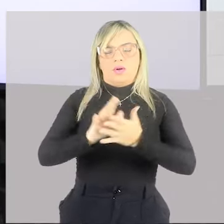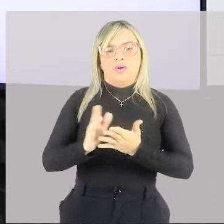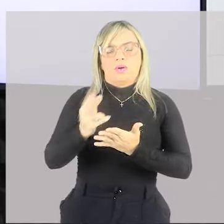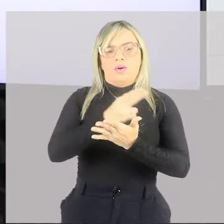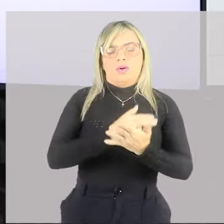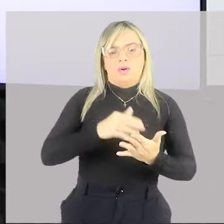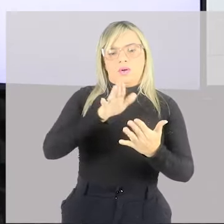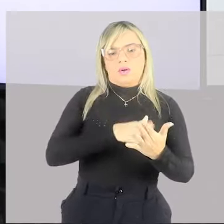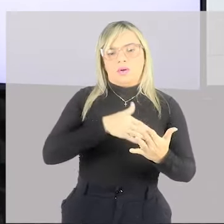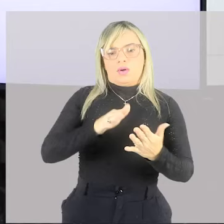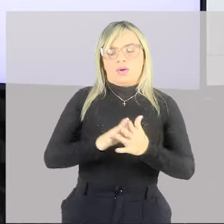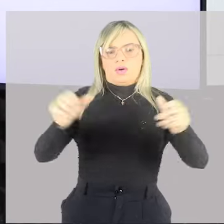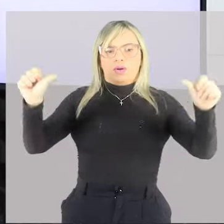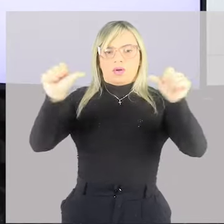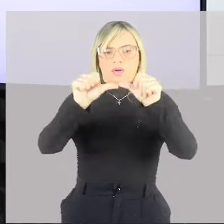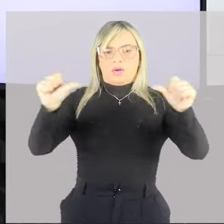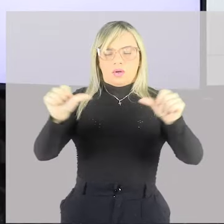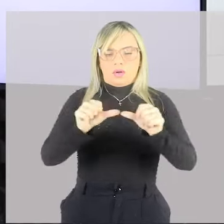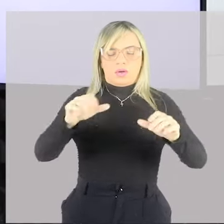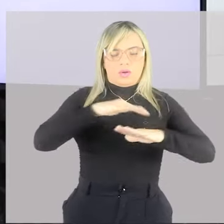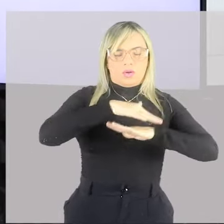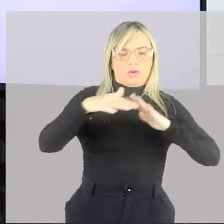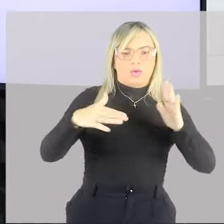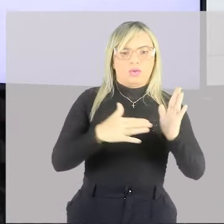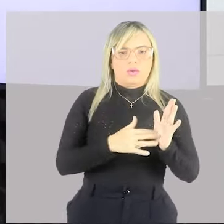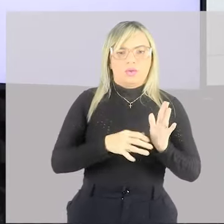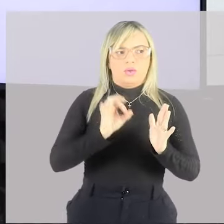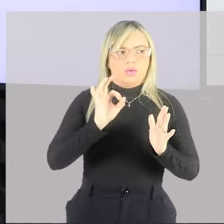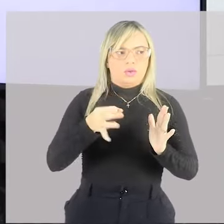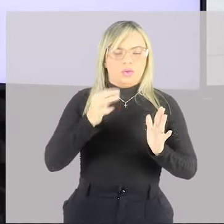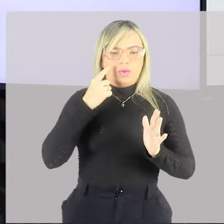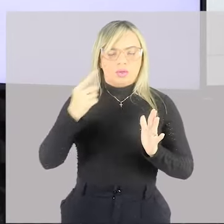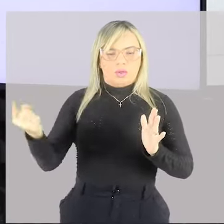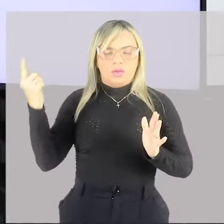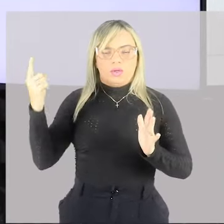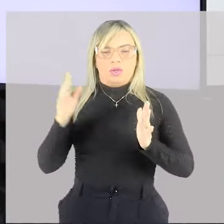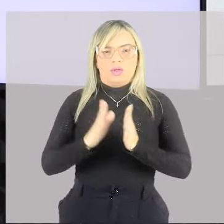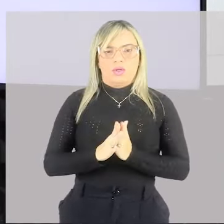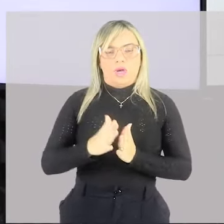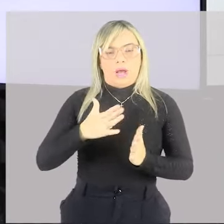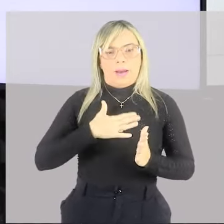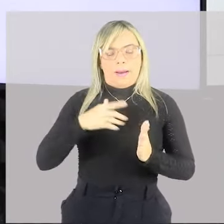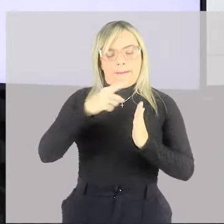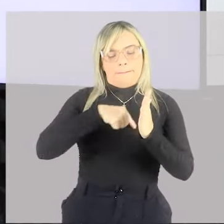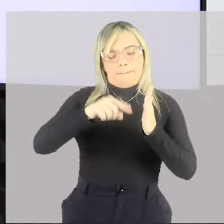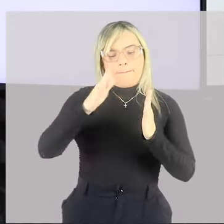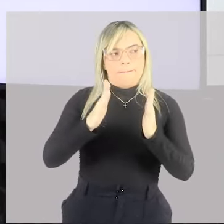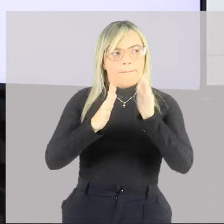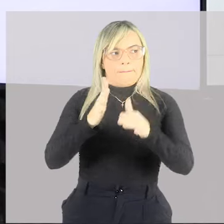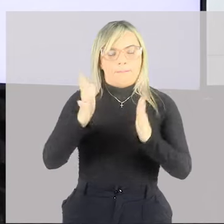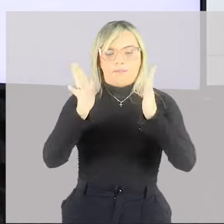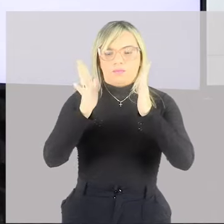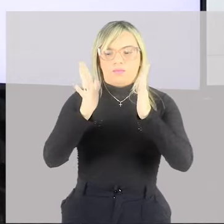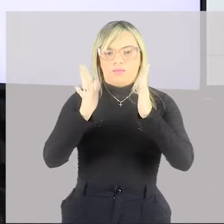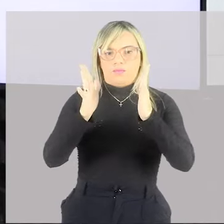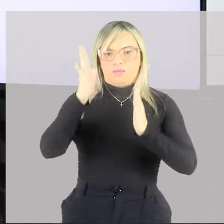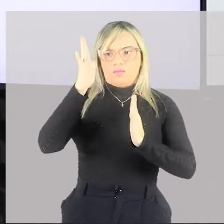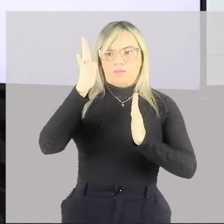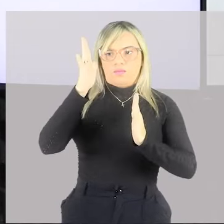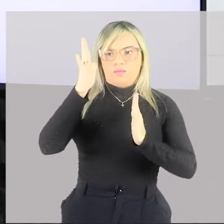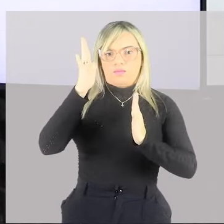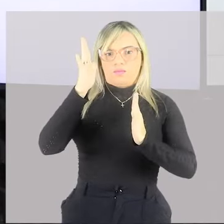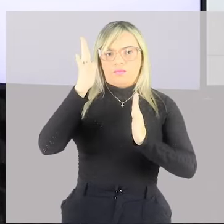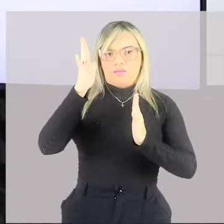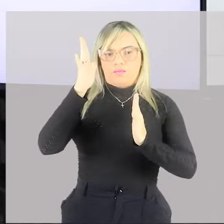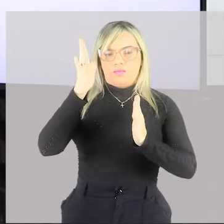certo porque o que que é simétrico tudo que tá e deixa eu pegar bem Quest as minhas mãos Teoricamente estão na postura simétrica então se eu coloco aqui é